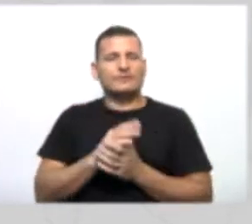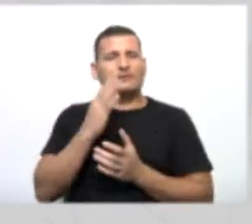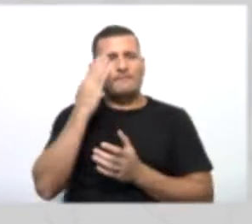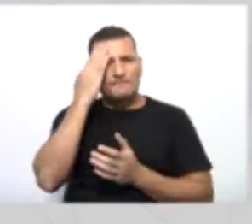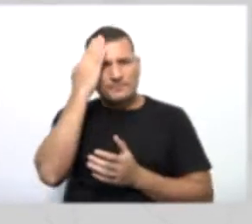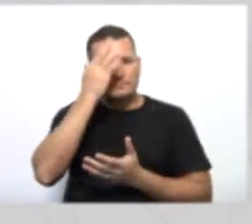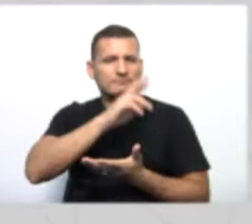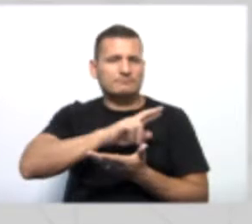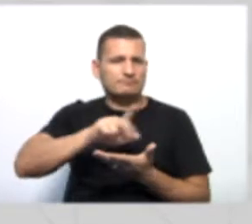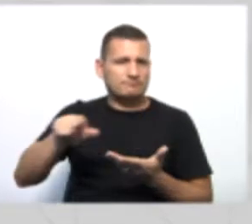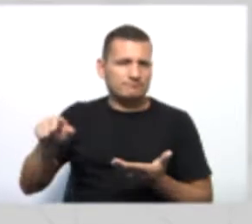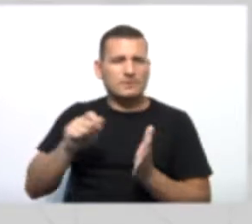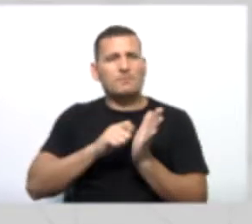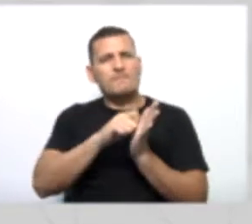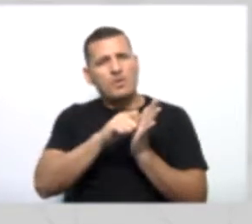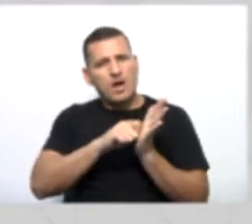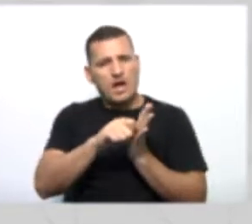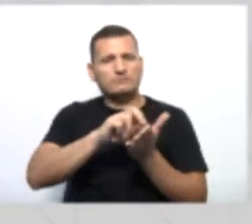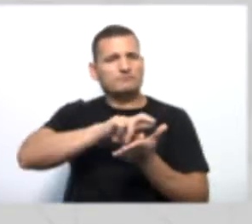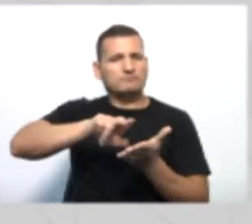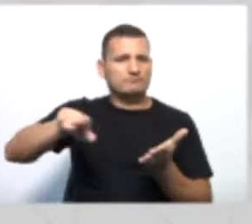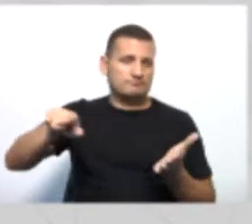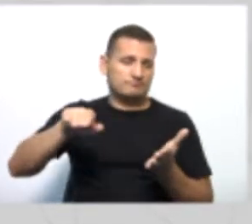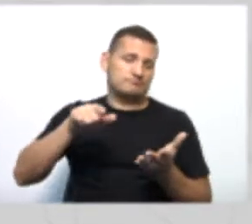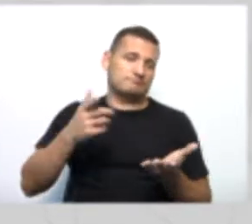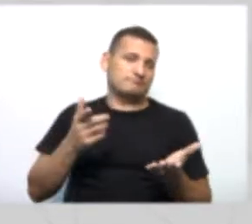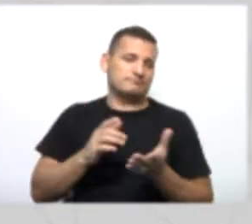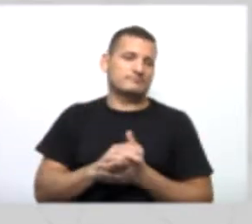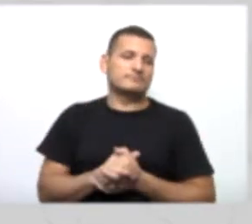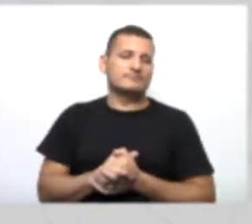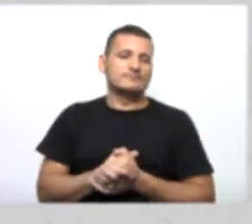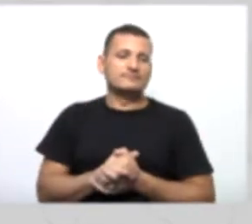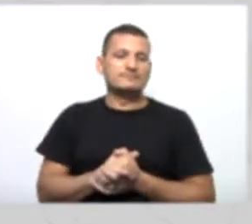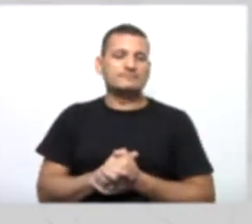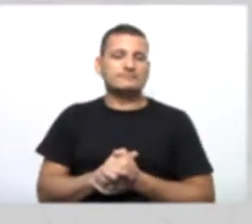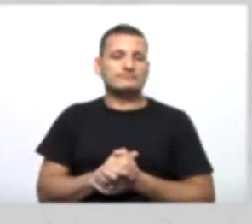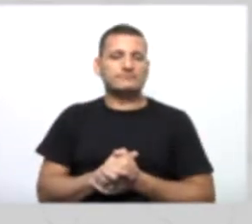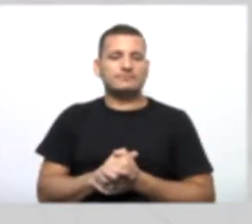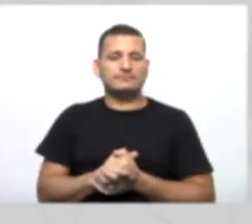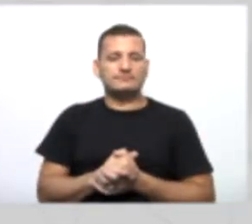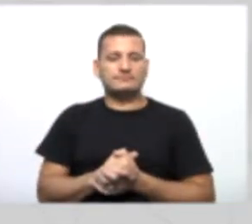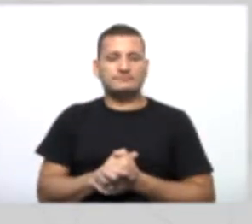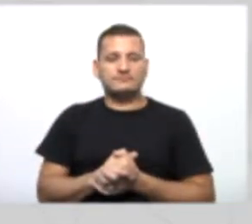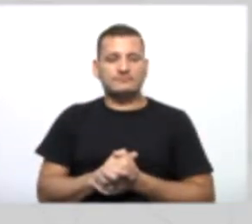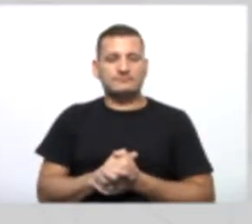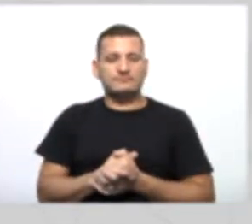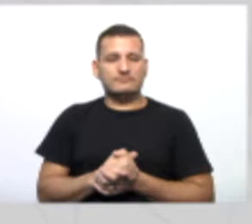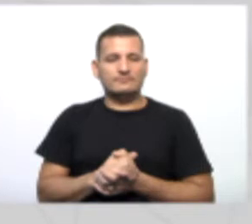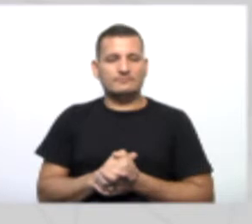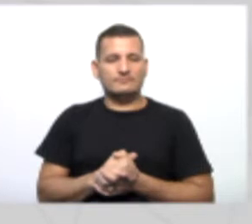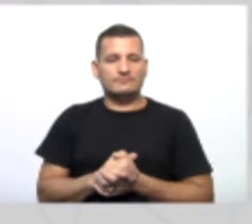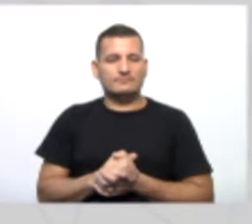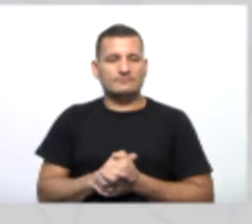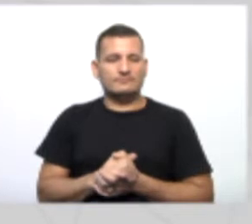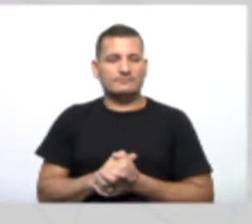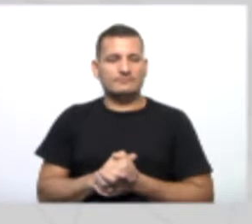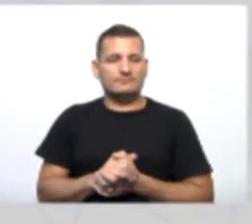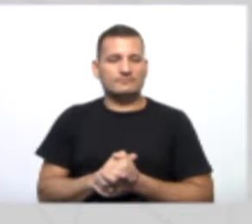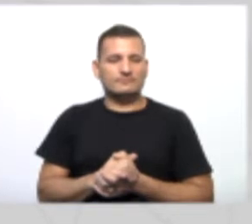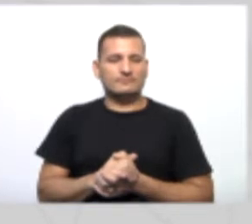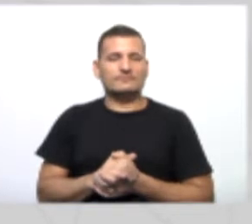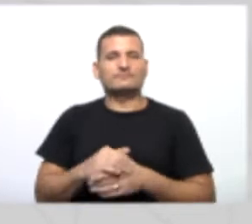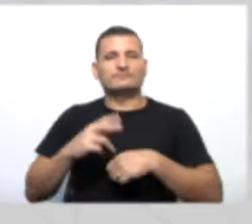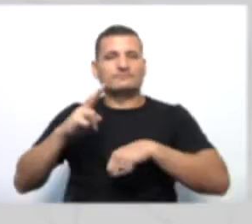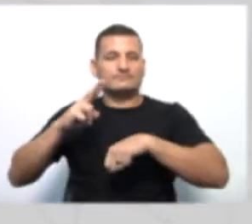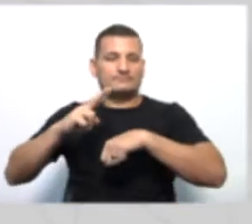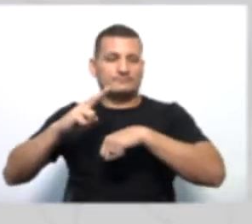geral. Essa borrachinha aí que você está usando aí na sua, né, no seu caderno, no seu lápis, também tempo indeterminado. E eles verificaram